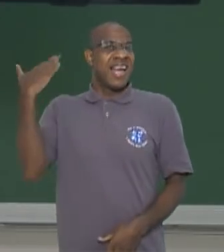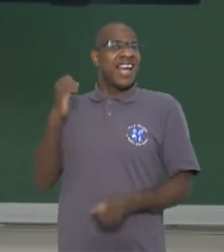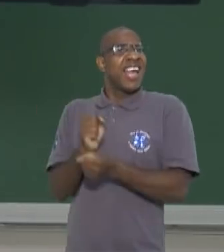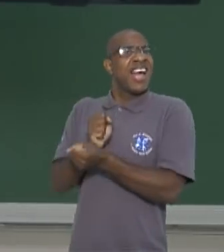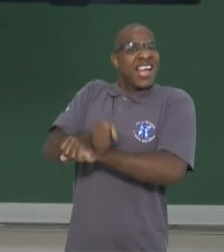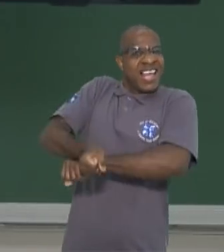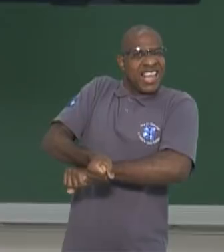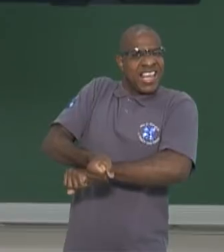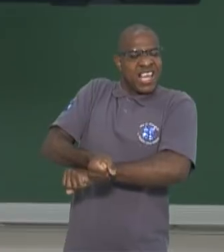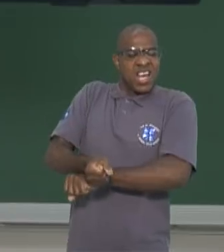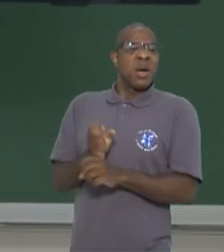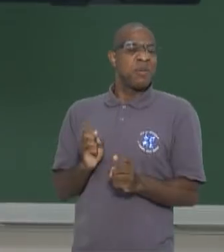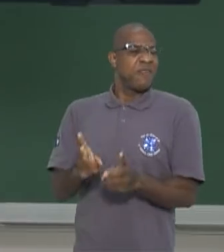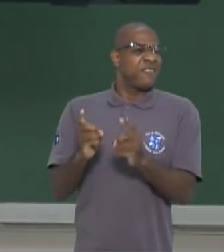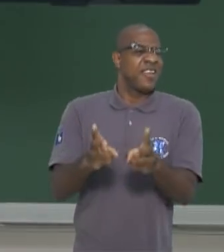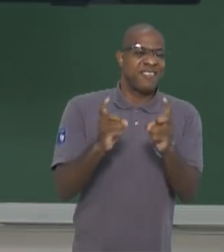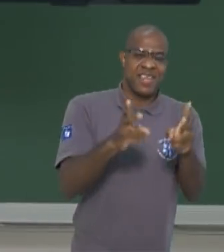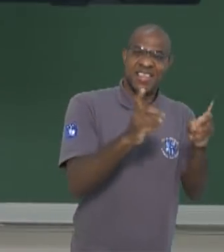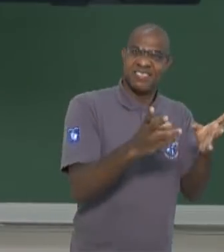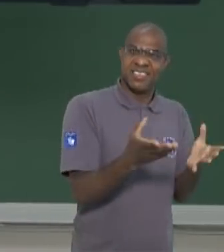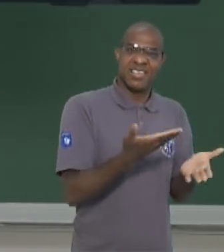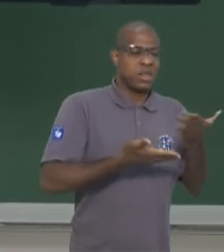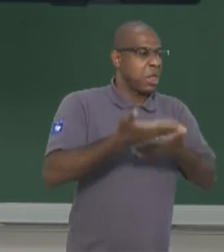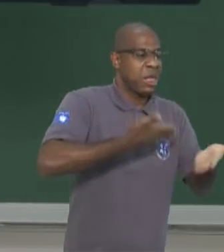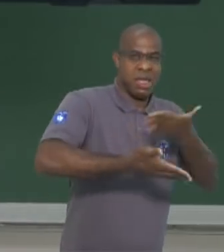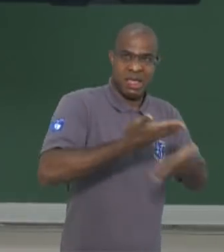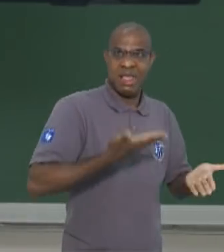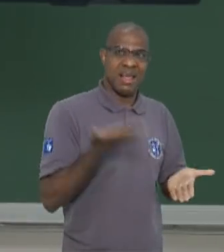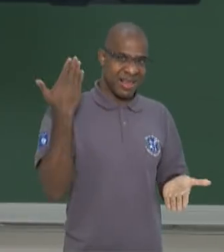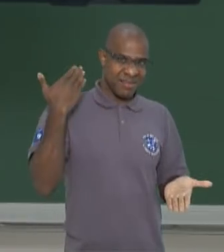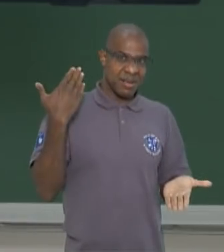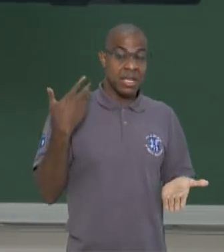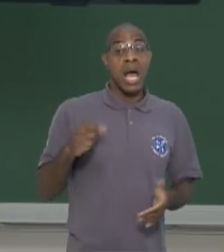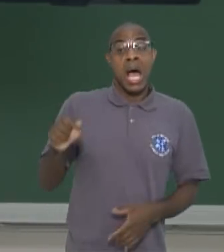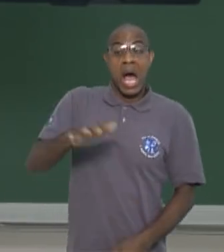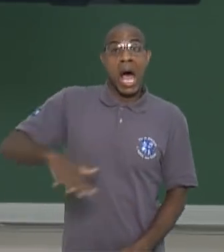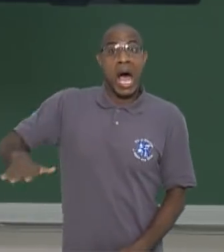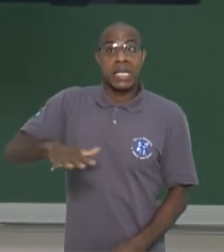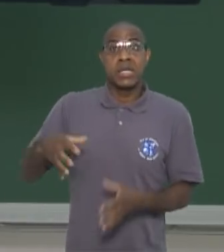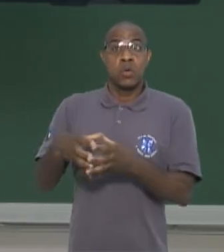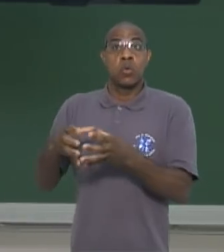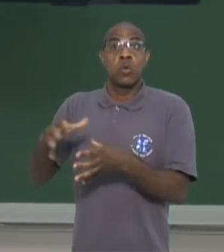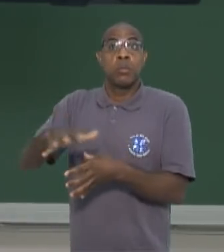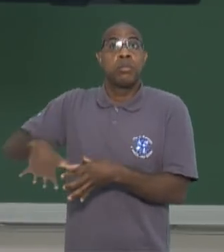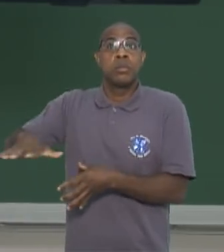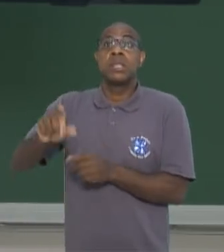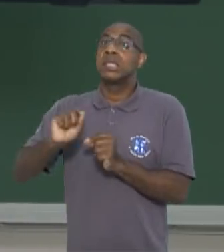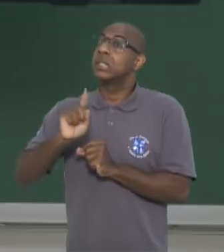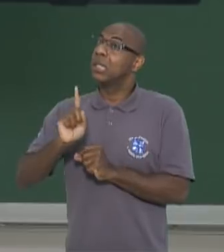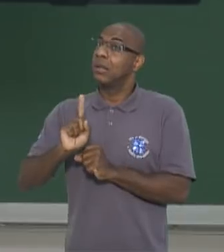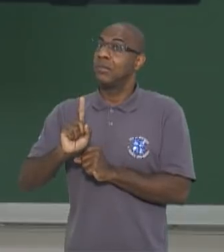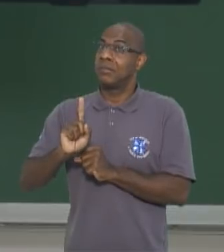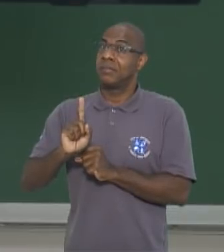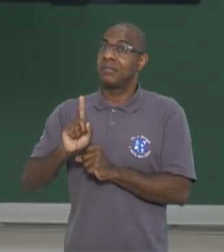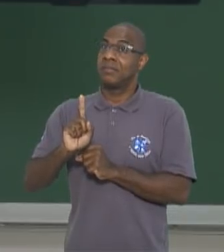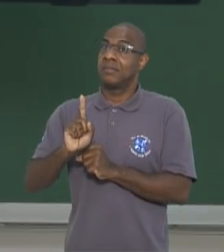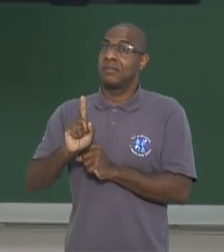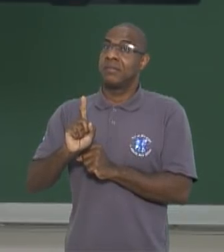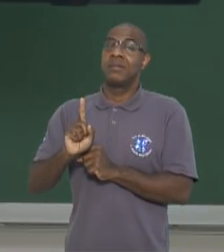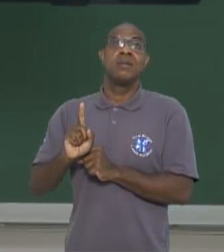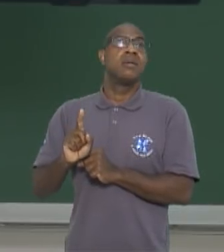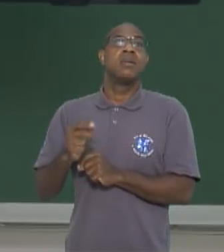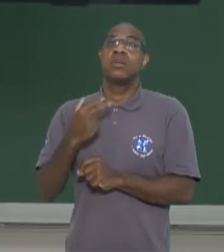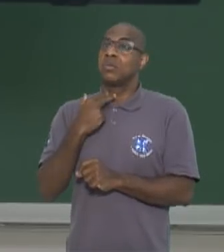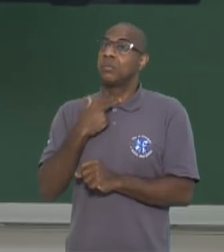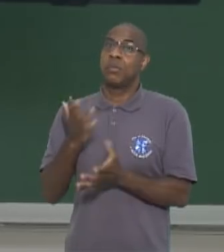escravo podia ser vendido, trocado, negociado, de maneira que seu dono julgasse melhor. o camponês ou o servo não podia